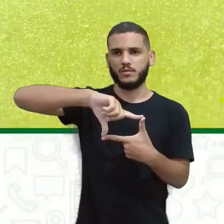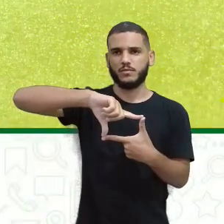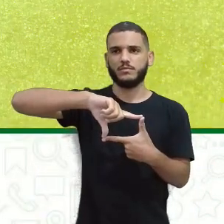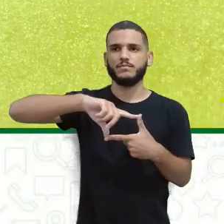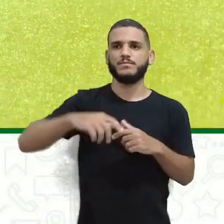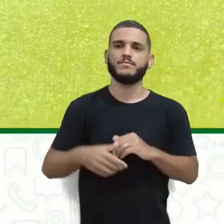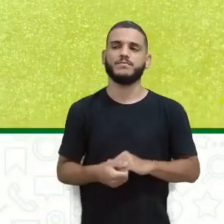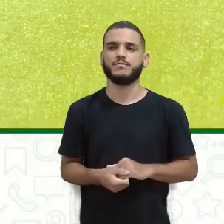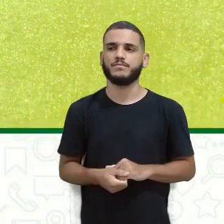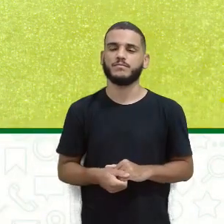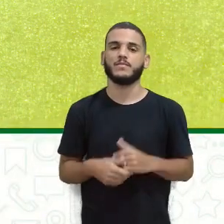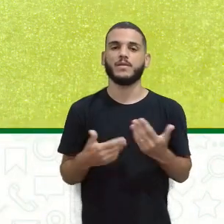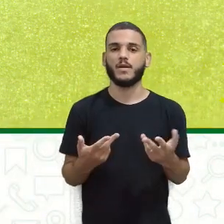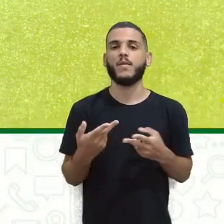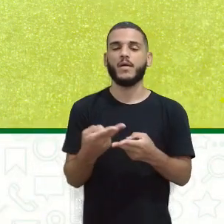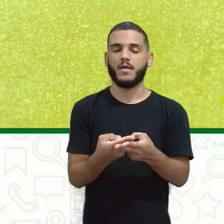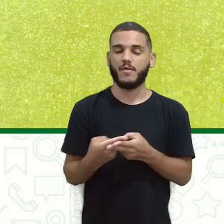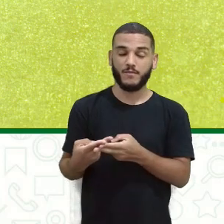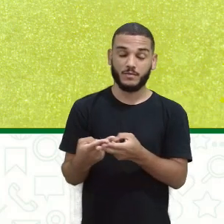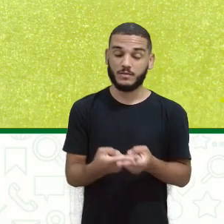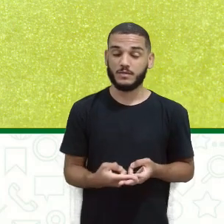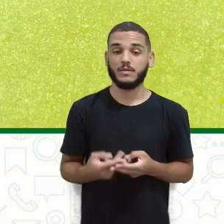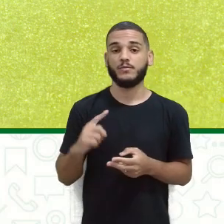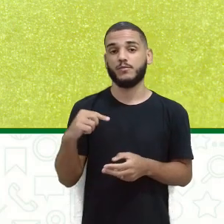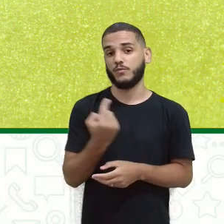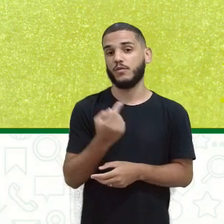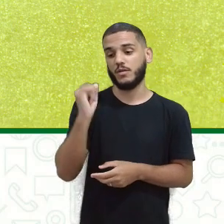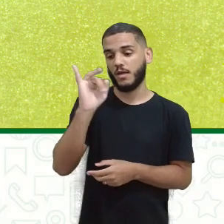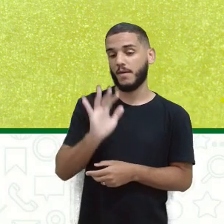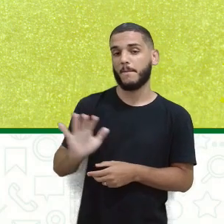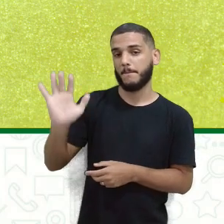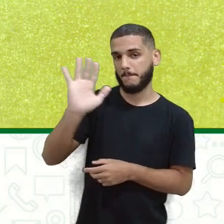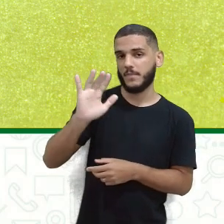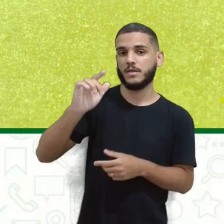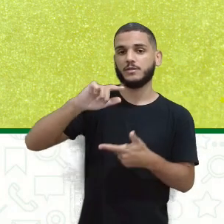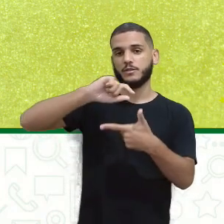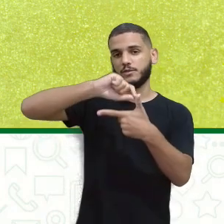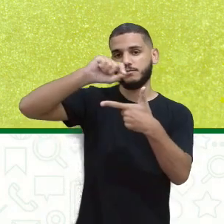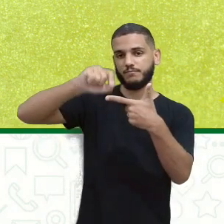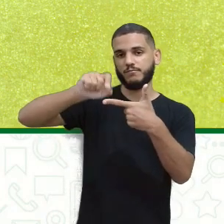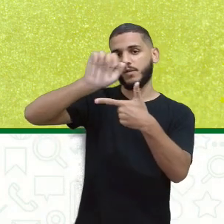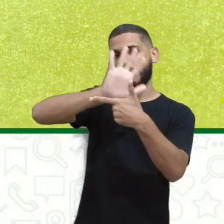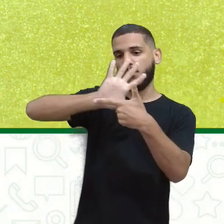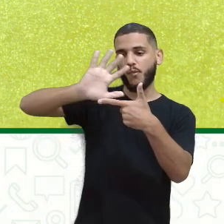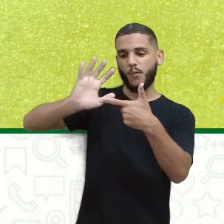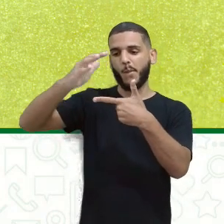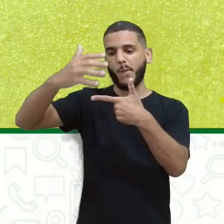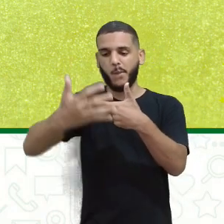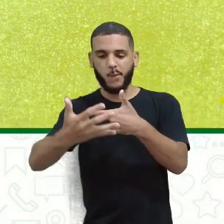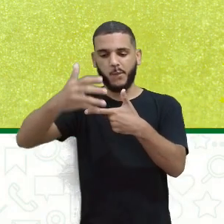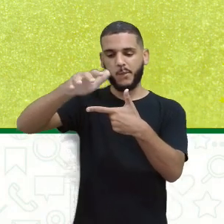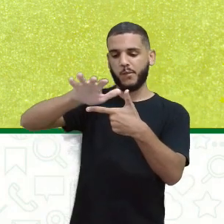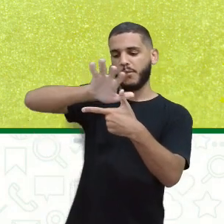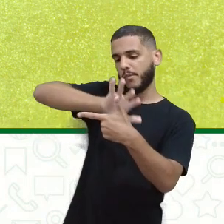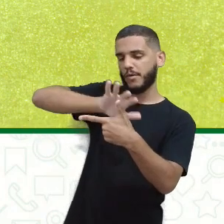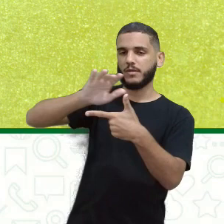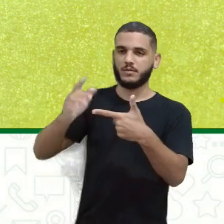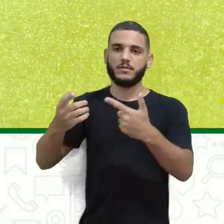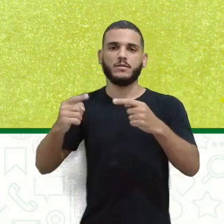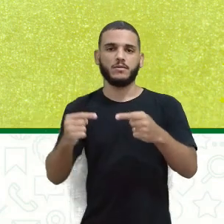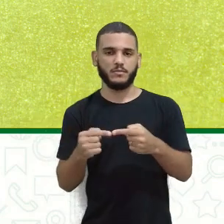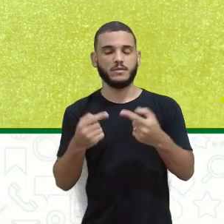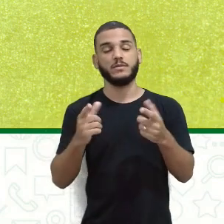Então, recordando, vimos aí as figuras, né, espaciais que estão